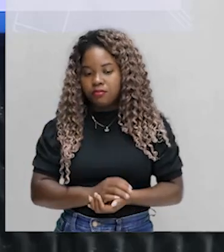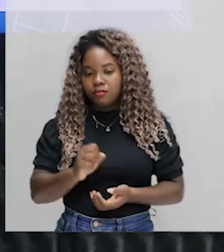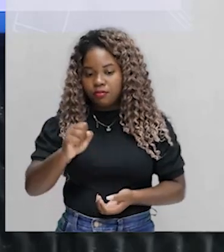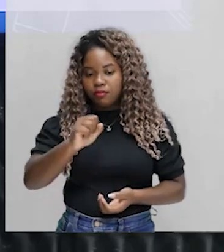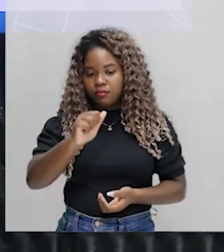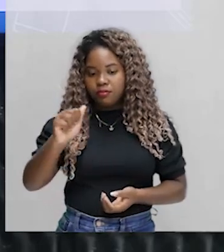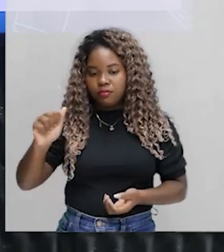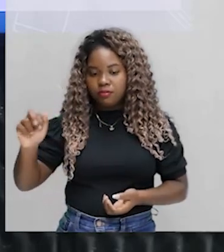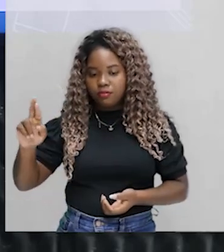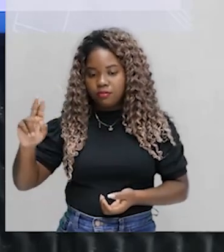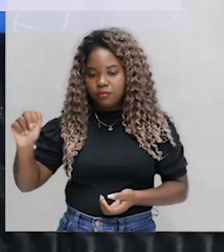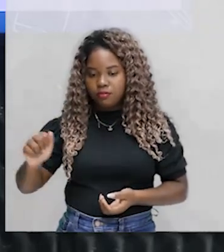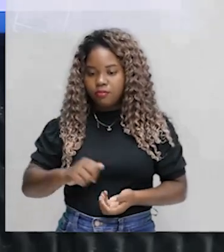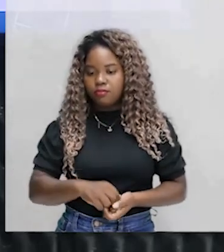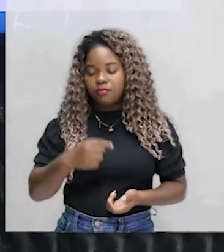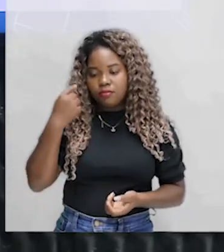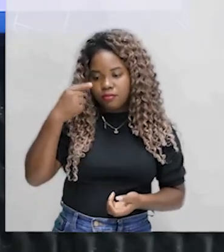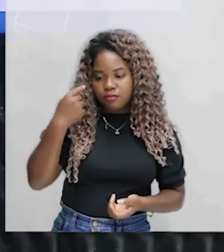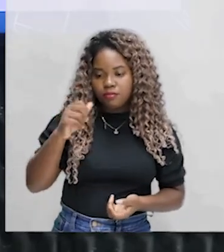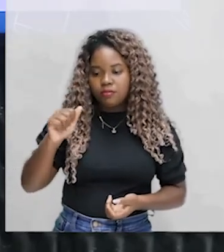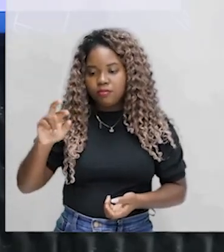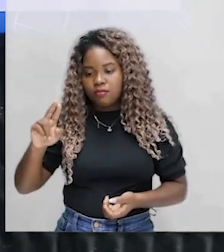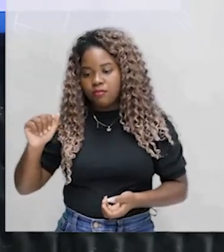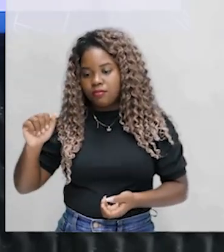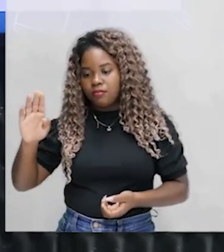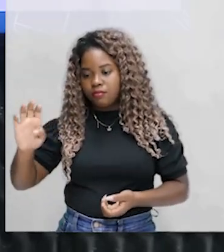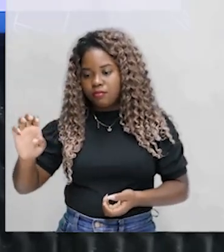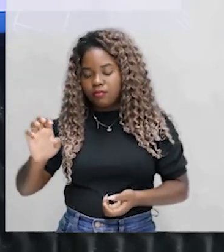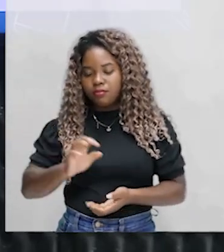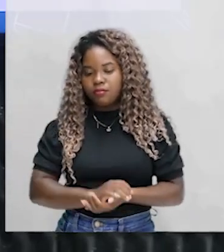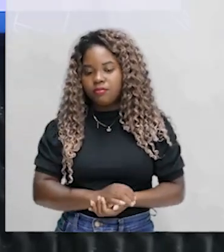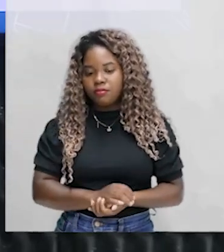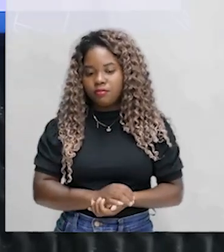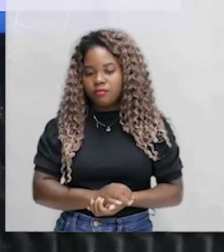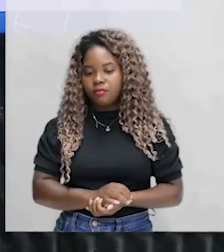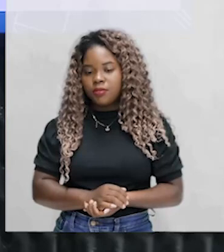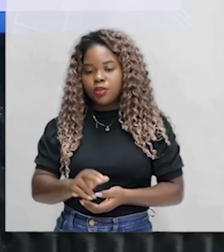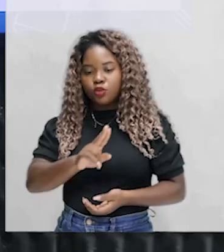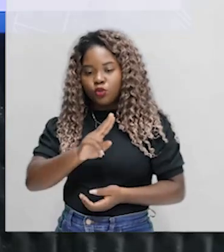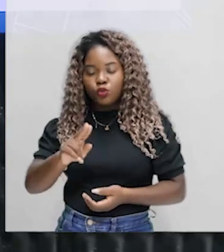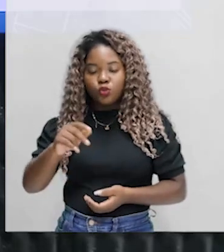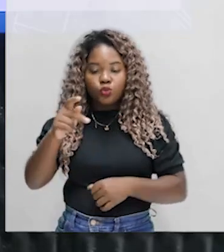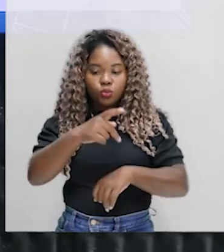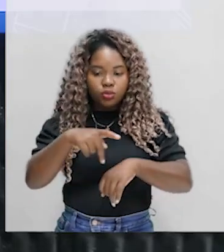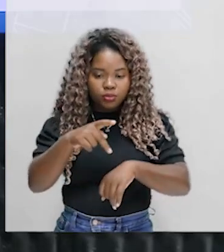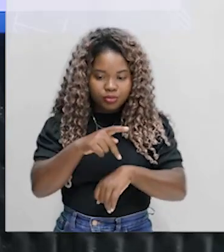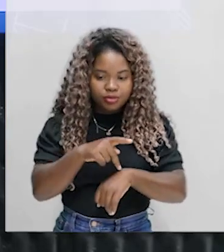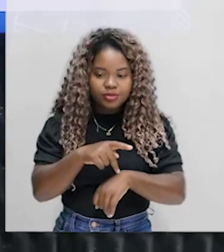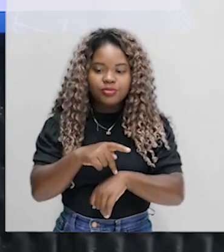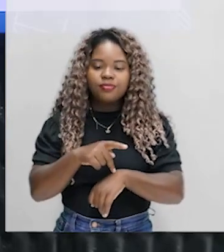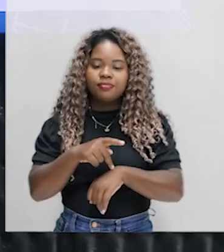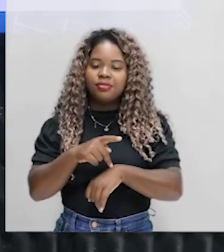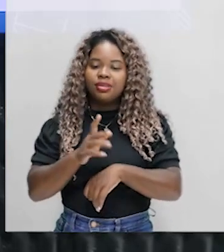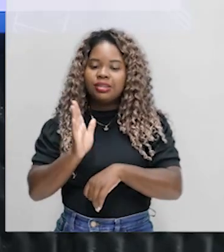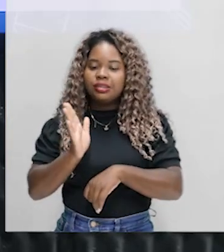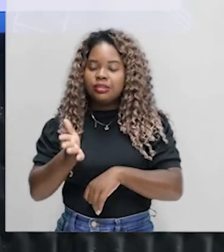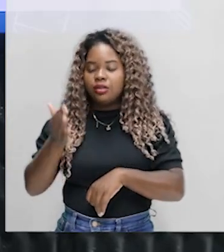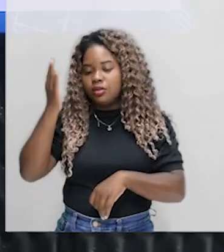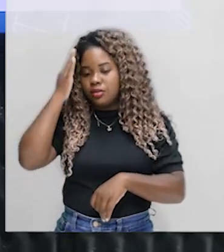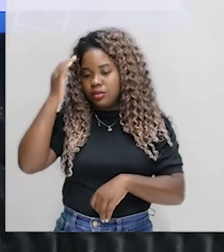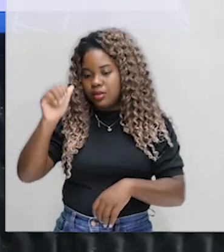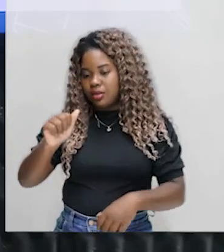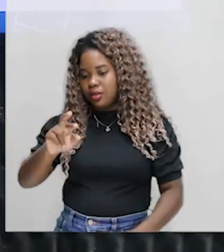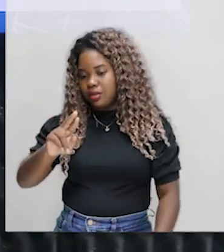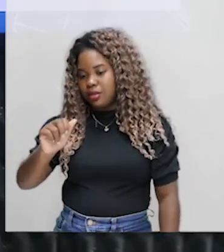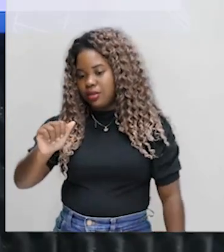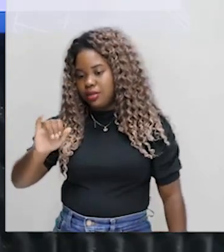Ocidental tem o espanhol e o árabe, né? O próprio nome do país já nos remete, né, à